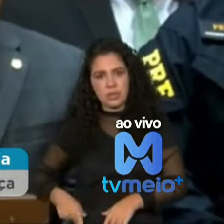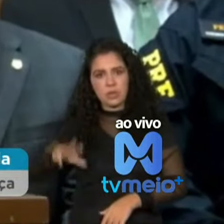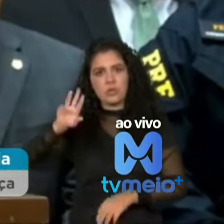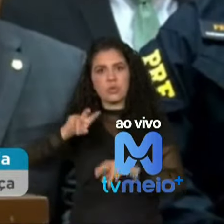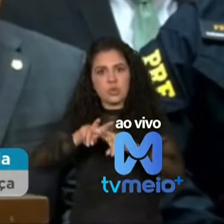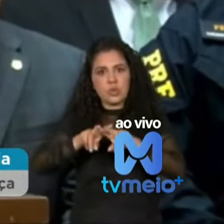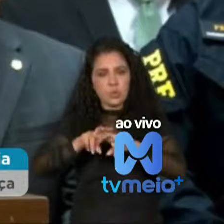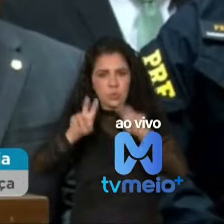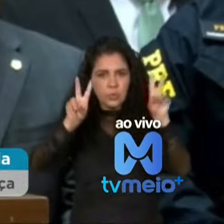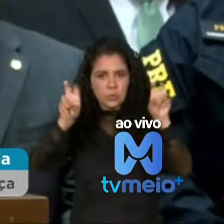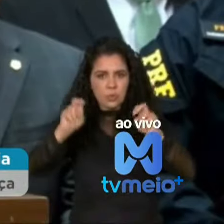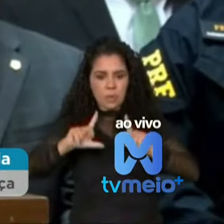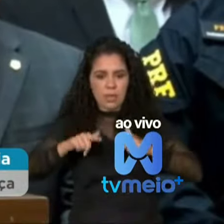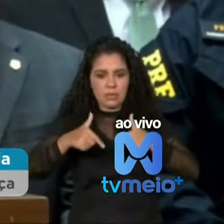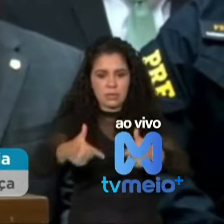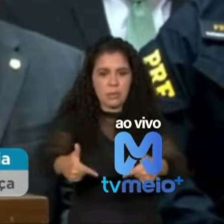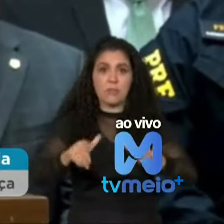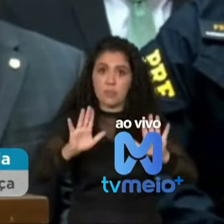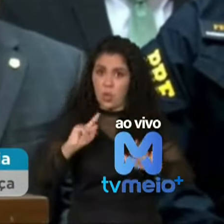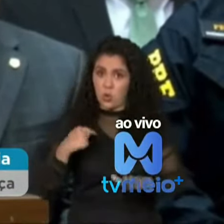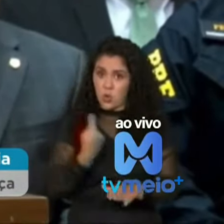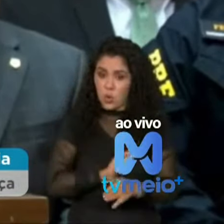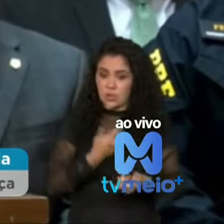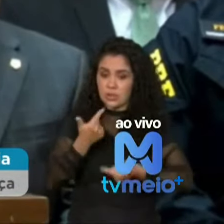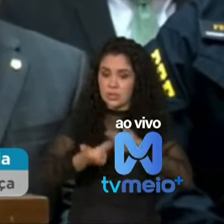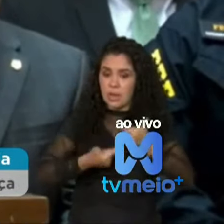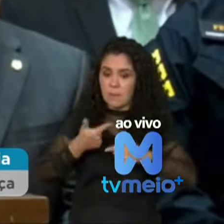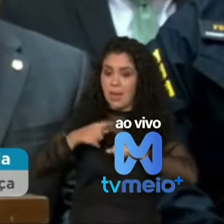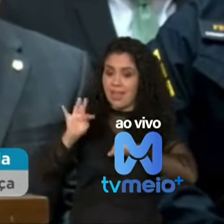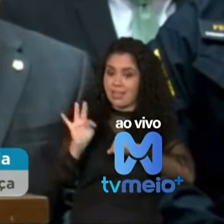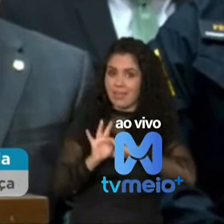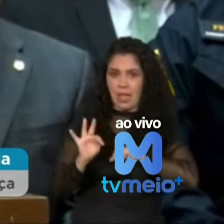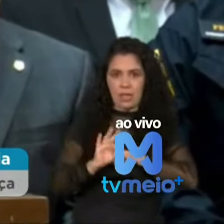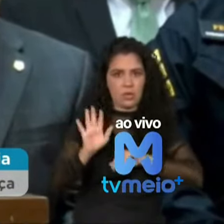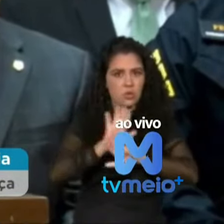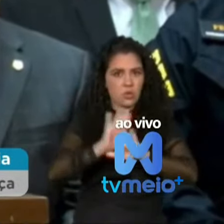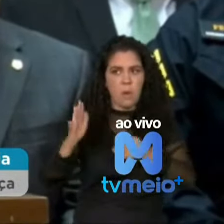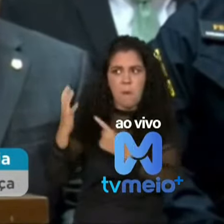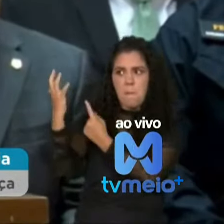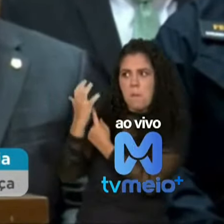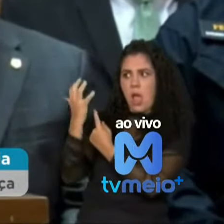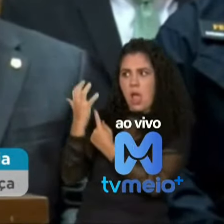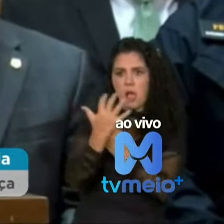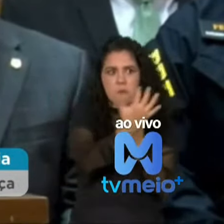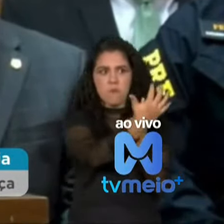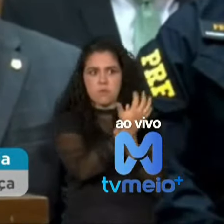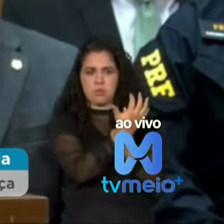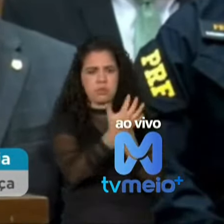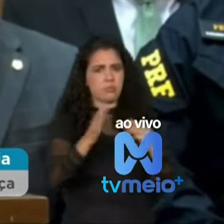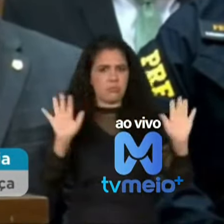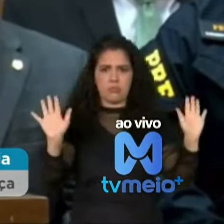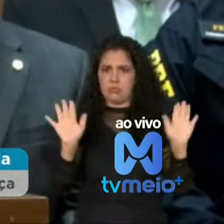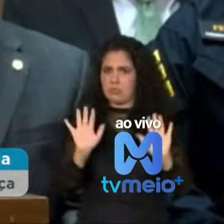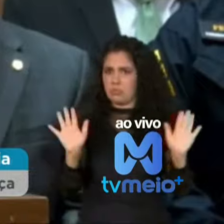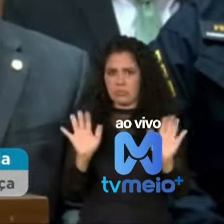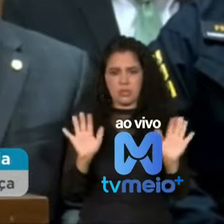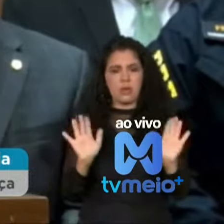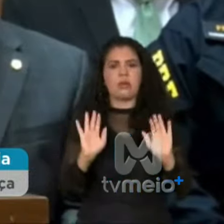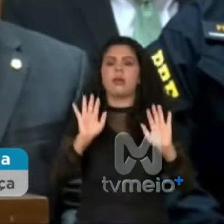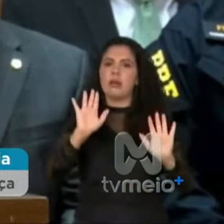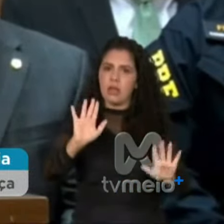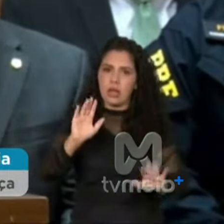ver. Nós aqui trabalhamos tecnicamente, não recebemos pressões de nenhum lado e muito menos pressões políticas. É claro